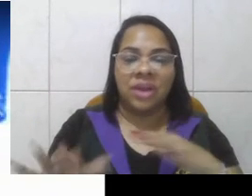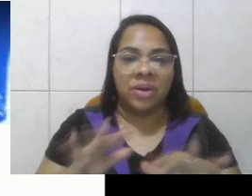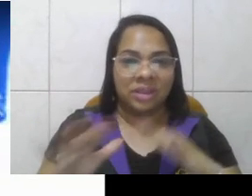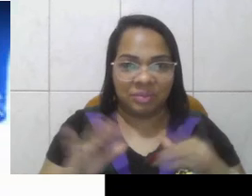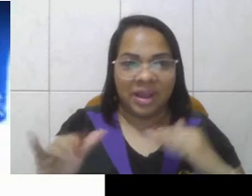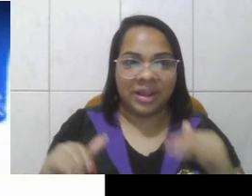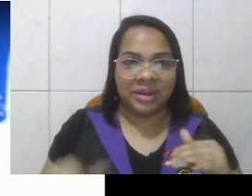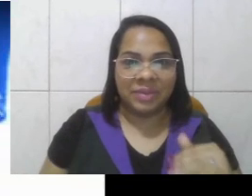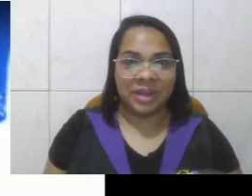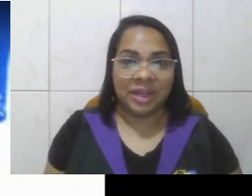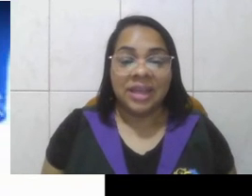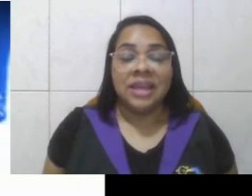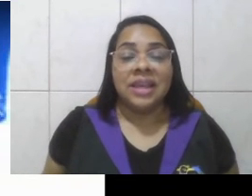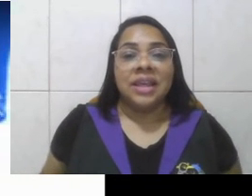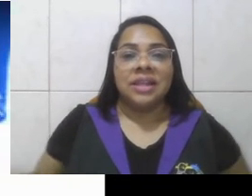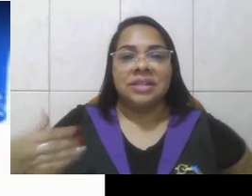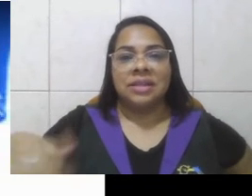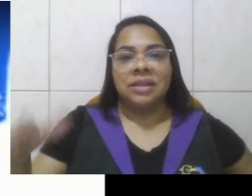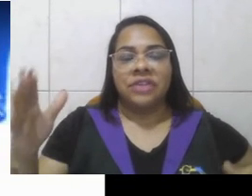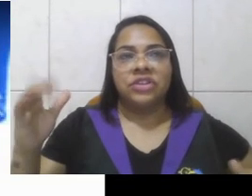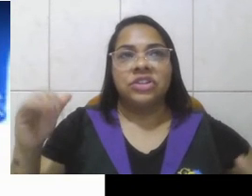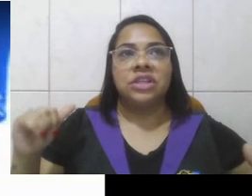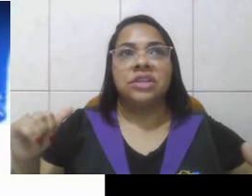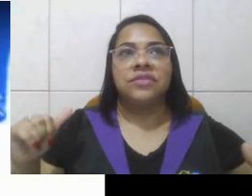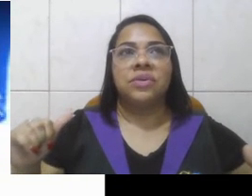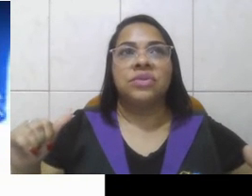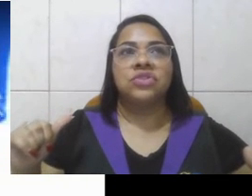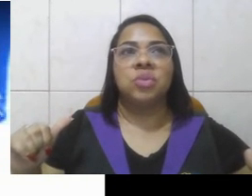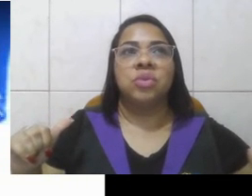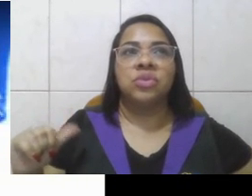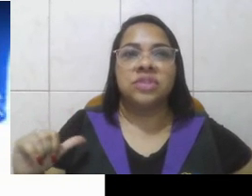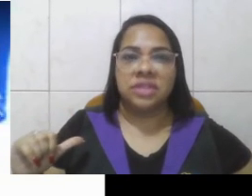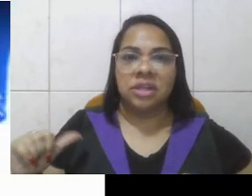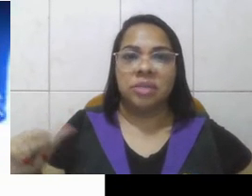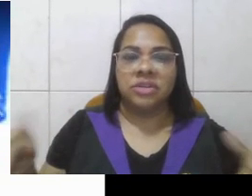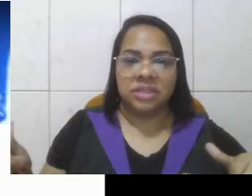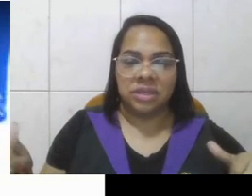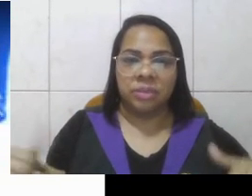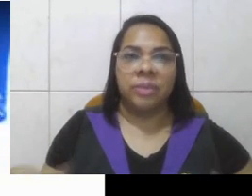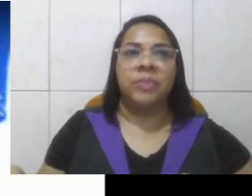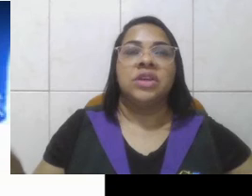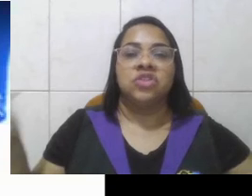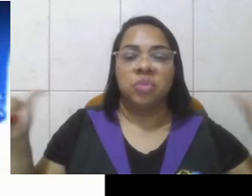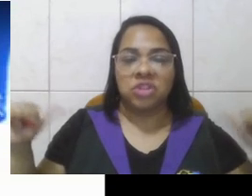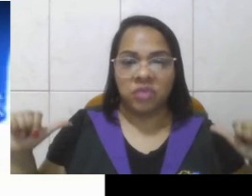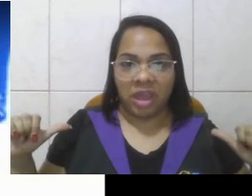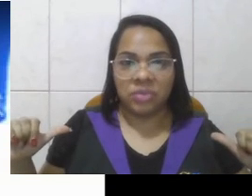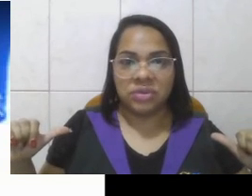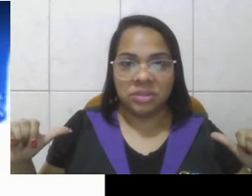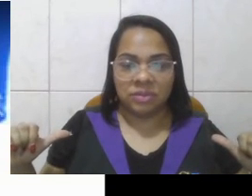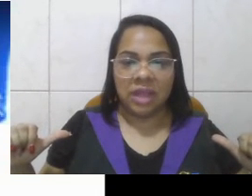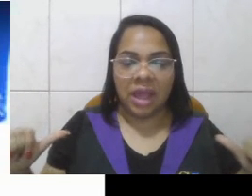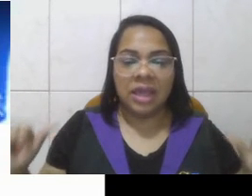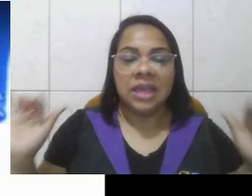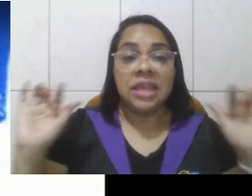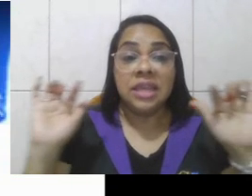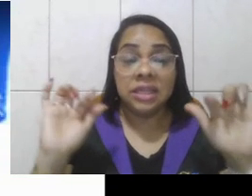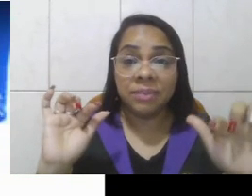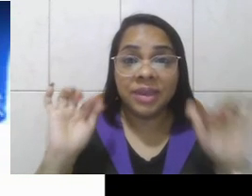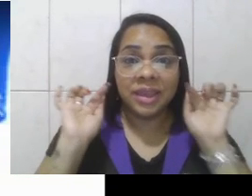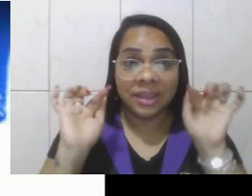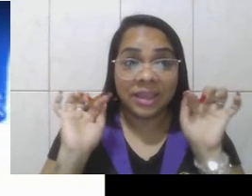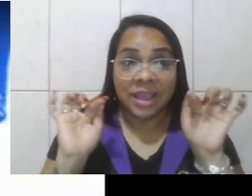hoje, agora, tampar a câmera. A gente falou sobre monossílaba, sílaba, sobre os verbos, tá?